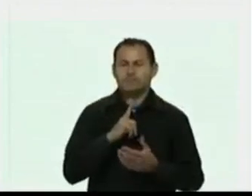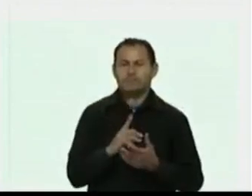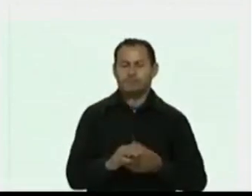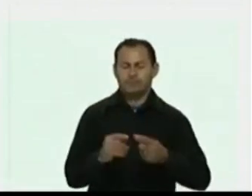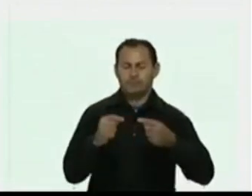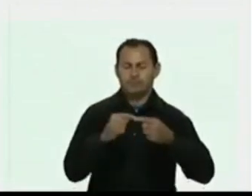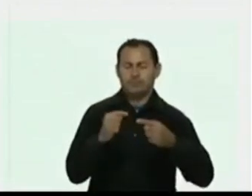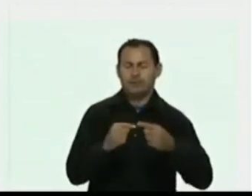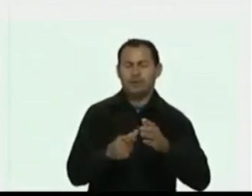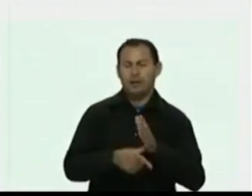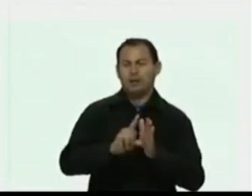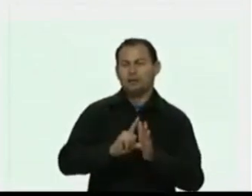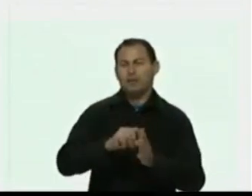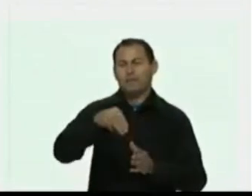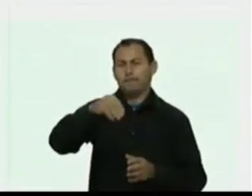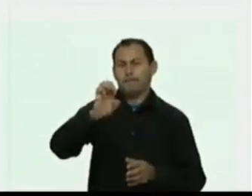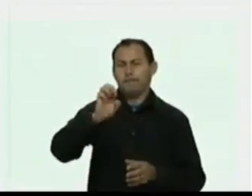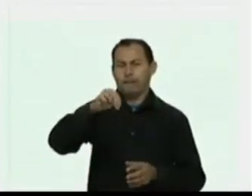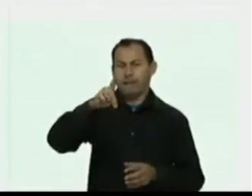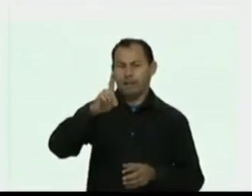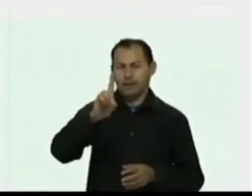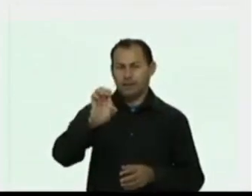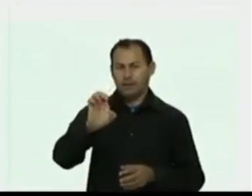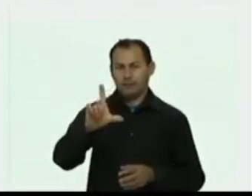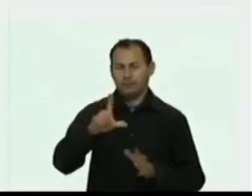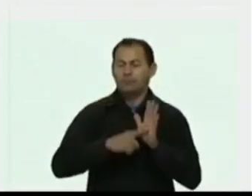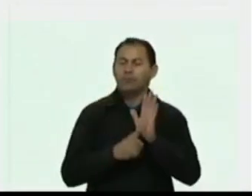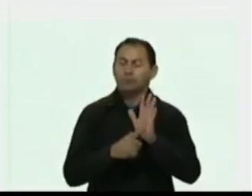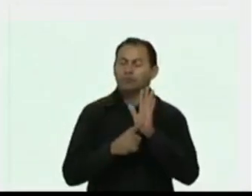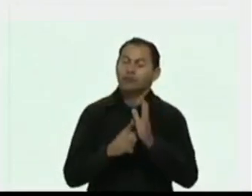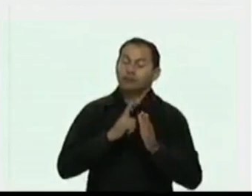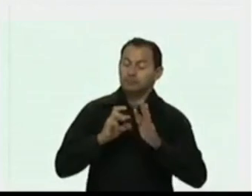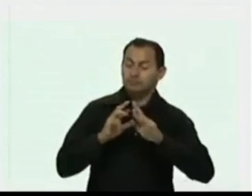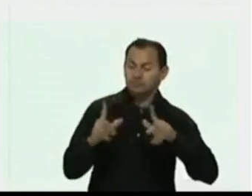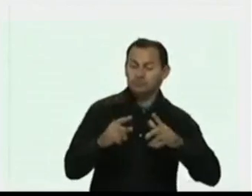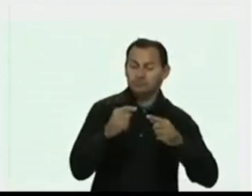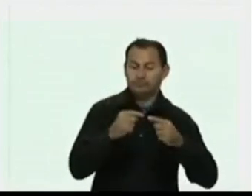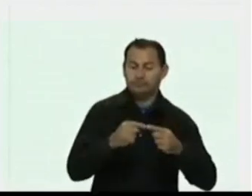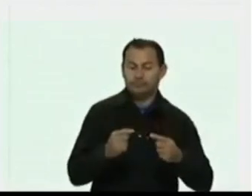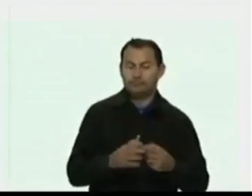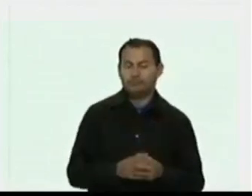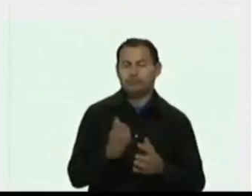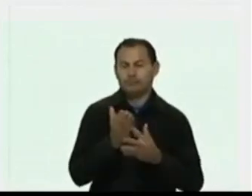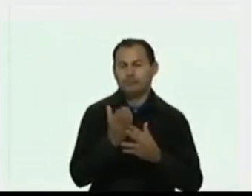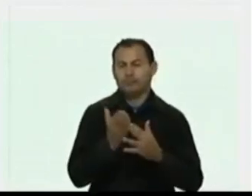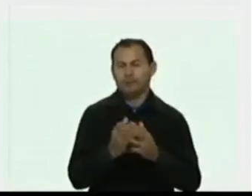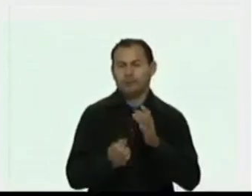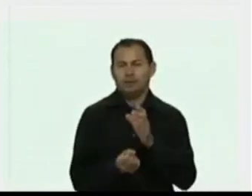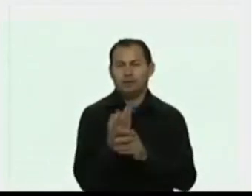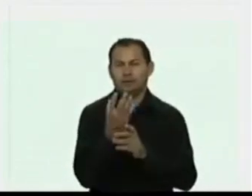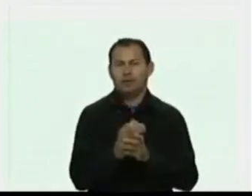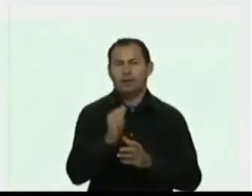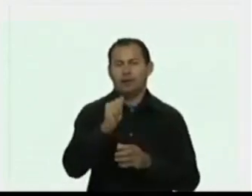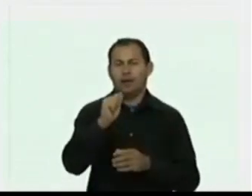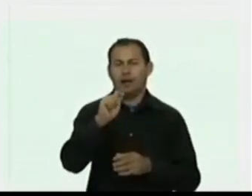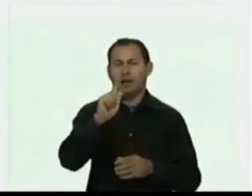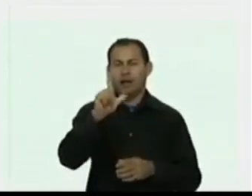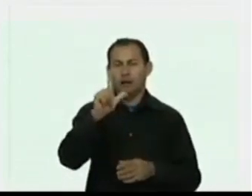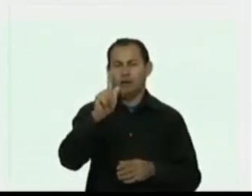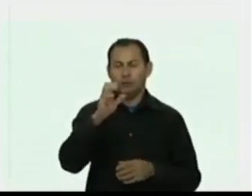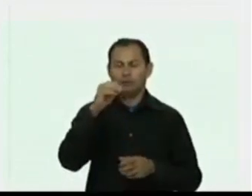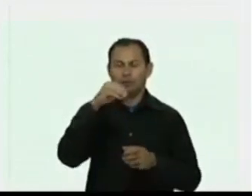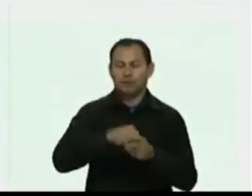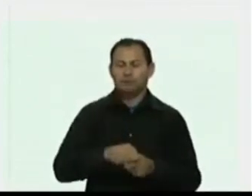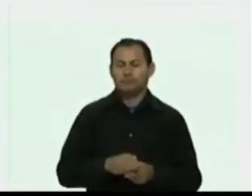relação? Porque antes veio o Mendel e ele mostrou para a gente, olha, existe essa diferença, essa relação entre a constituição de algo que tem lá